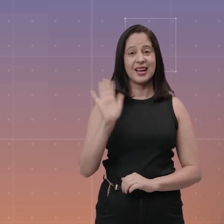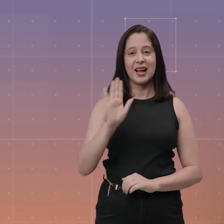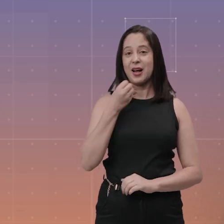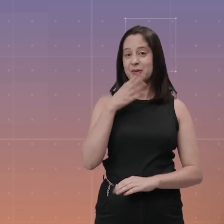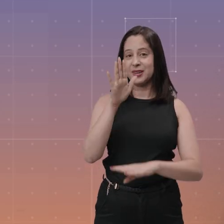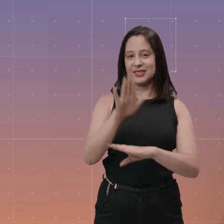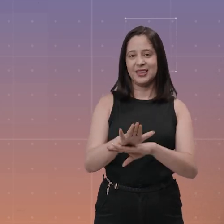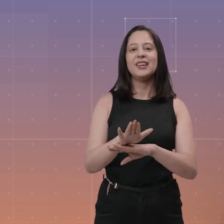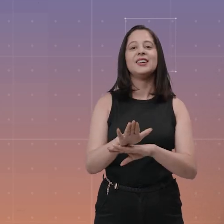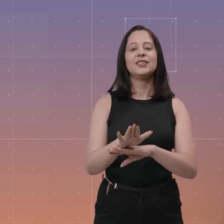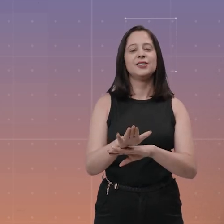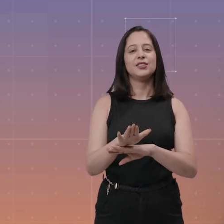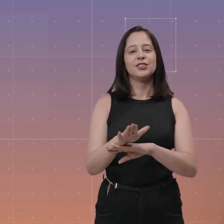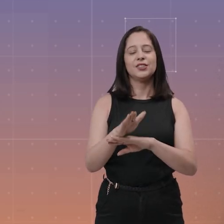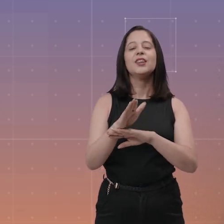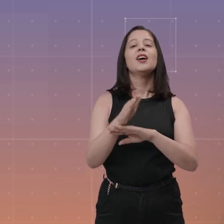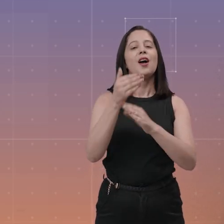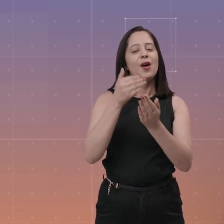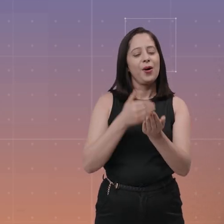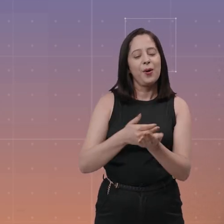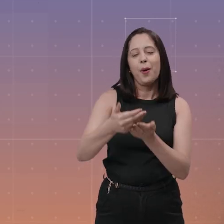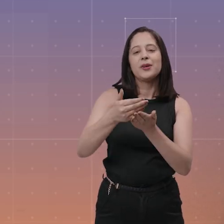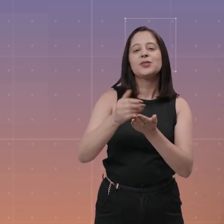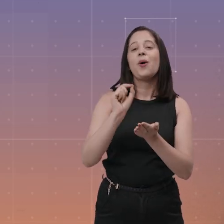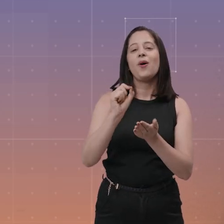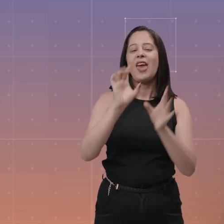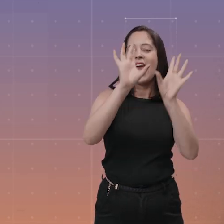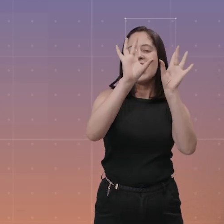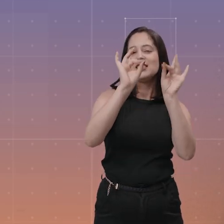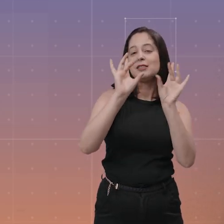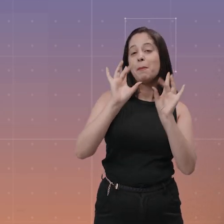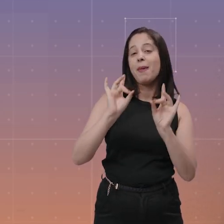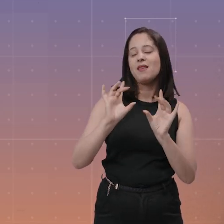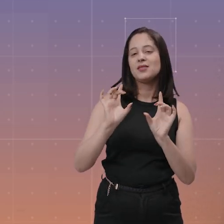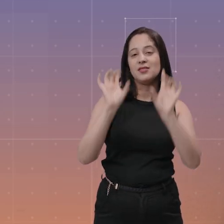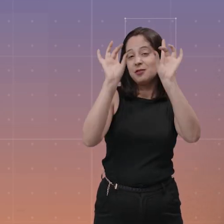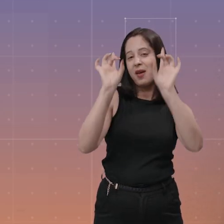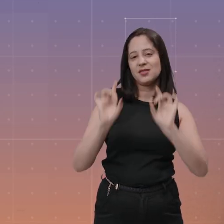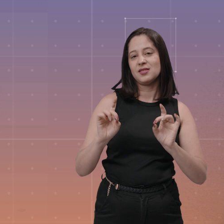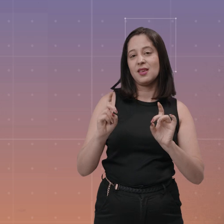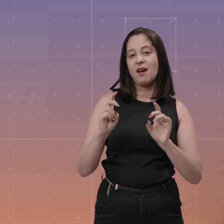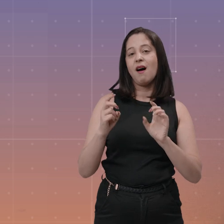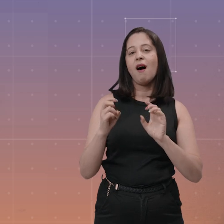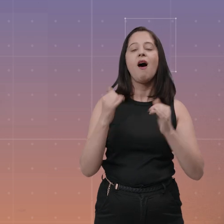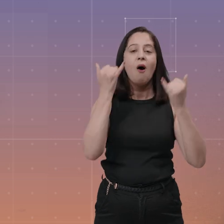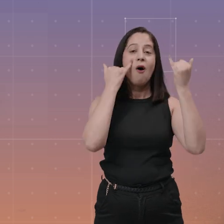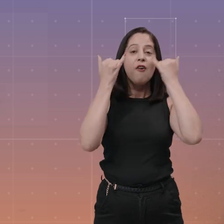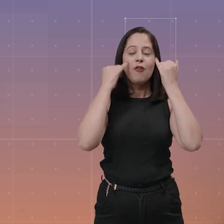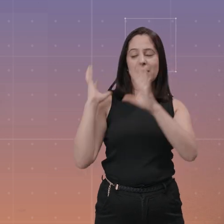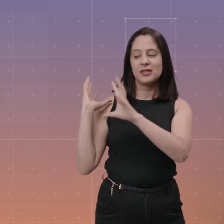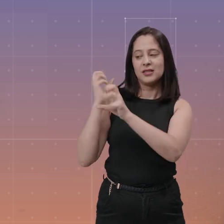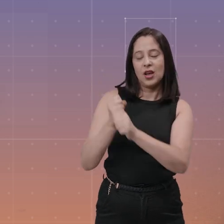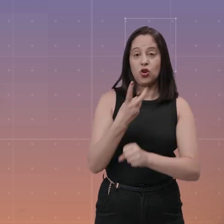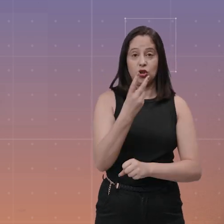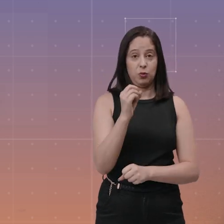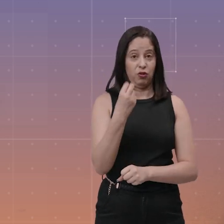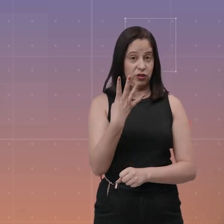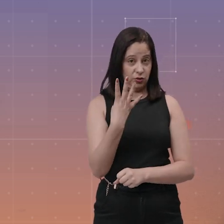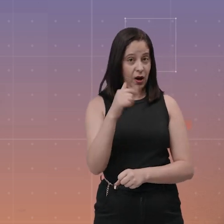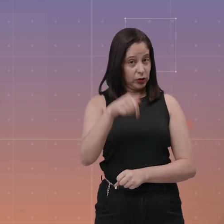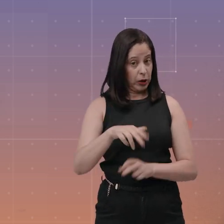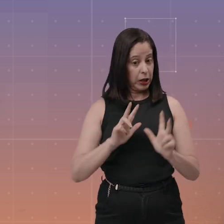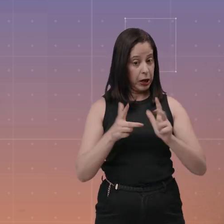Olá, boa tarde! Estamos no ar com o nosso especial com a retrospectiva 2024 aqui na Câmara de São